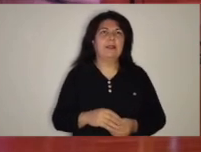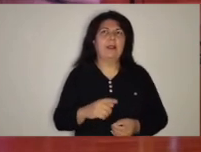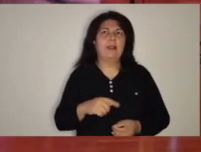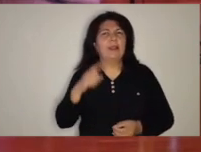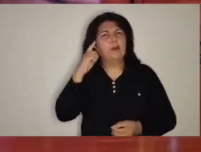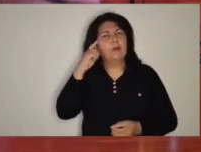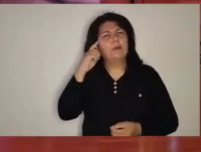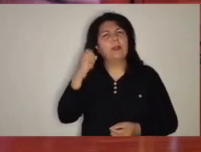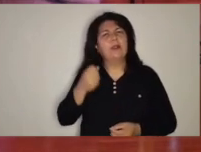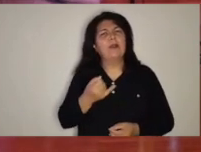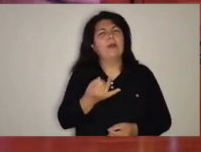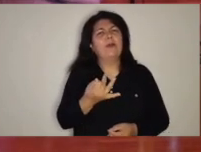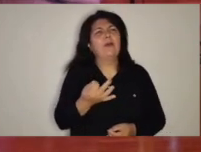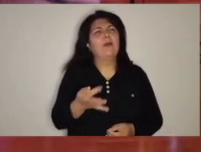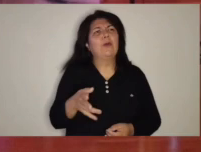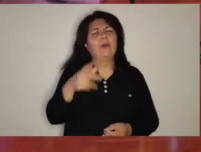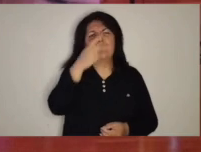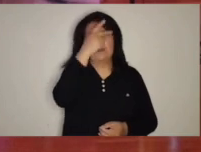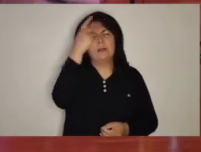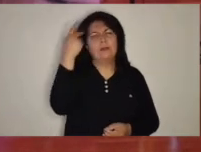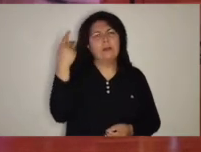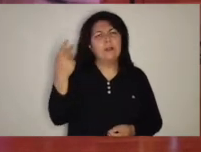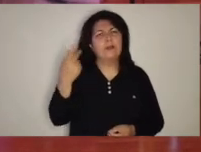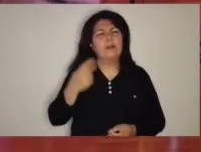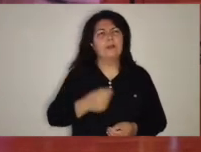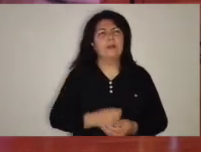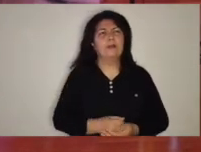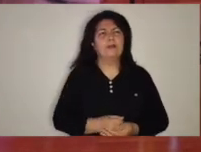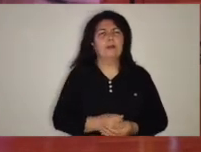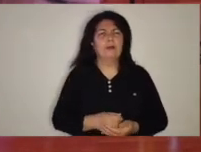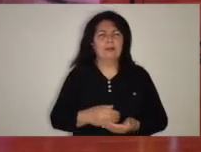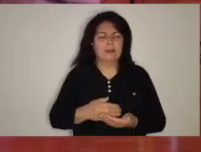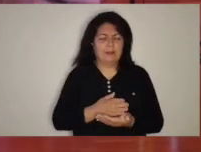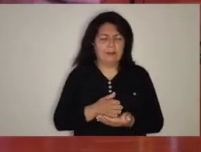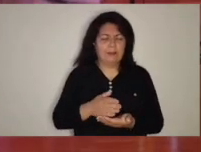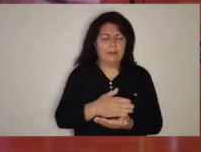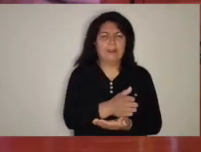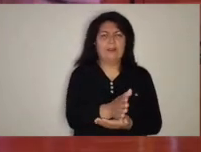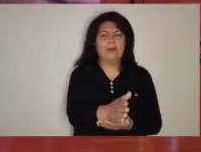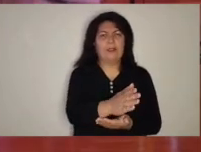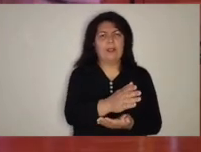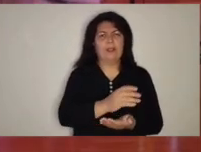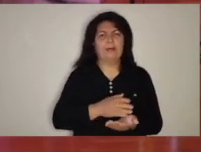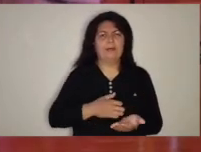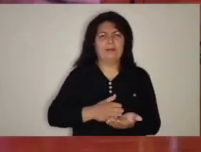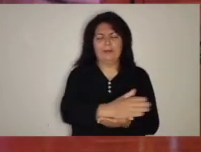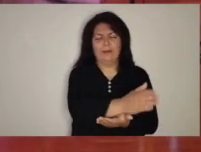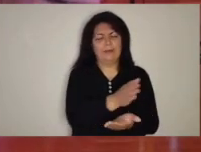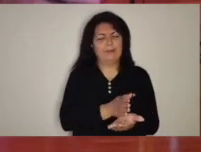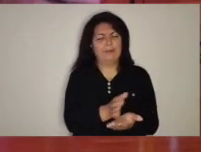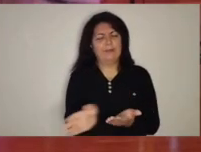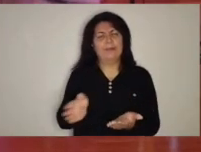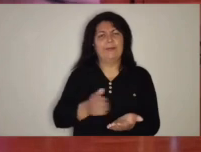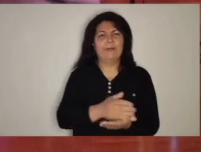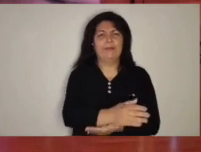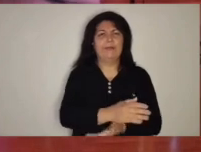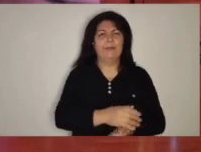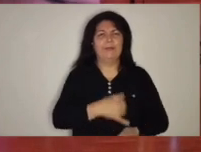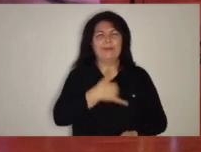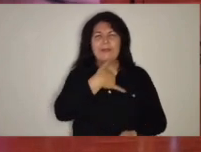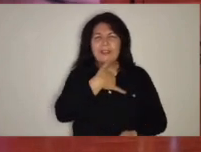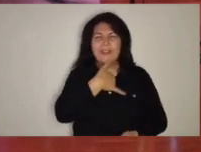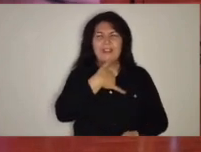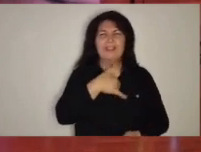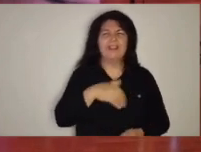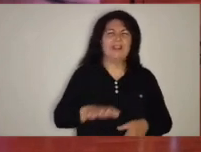mais aqui, mas também não estão em outra igreja. É triste, né? Às vezes